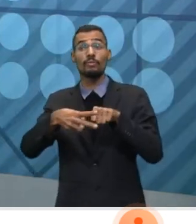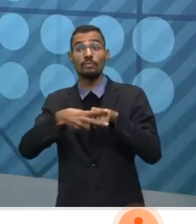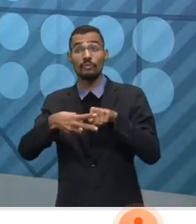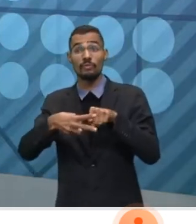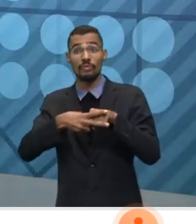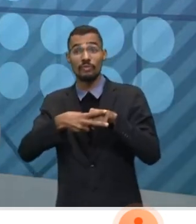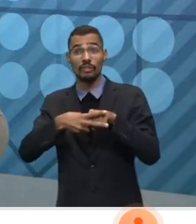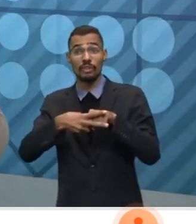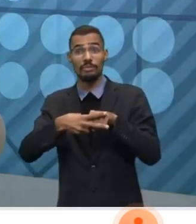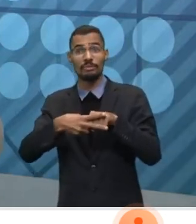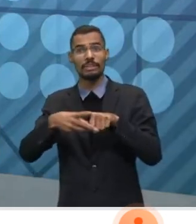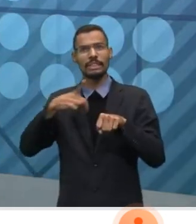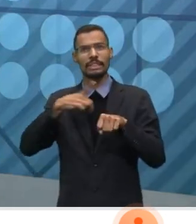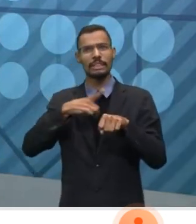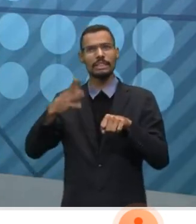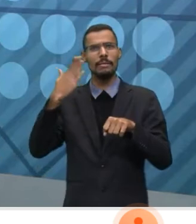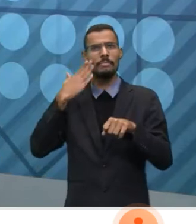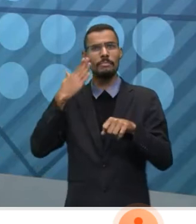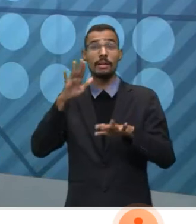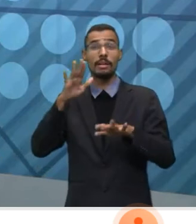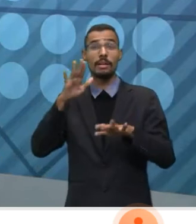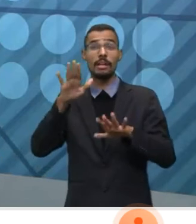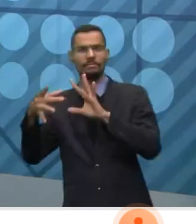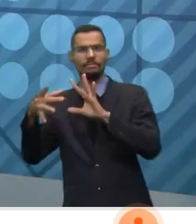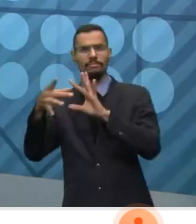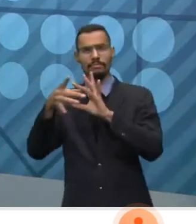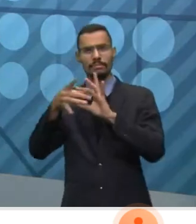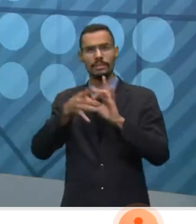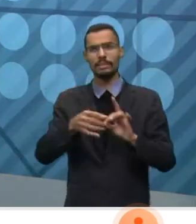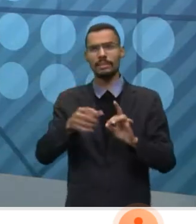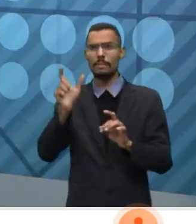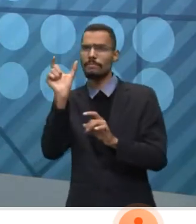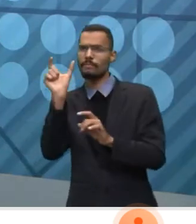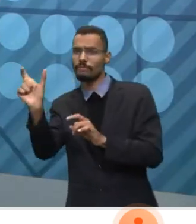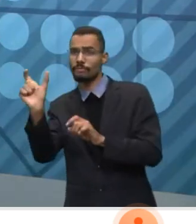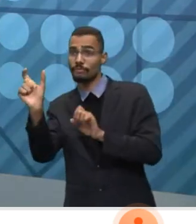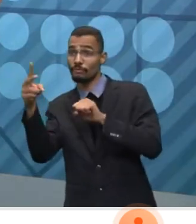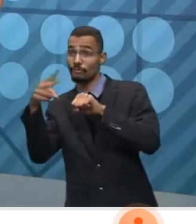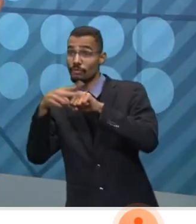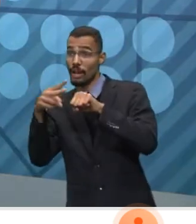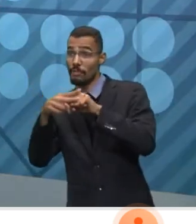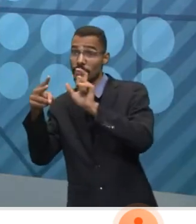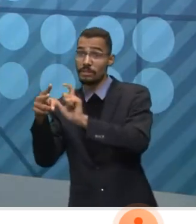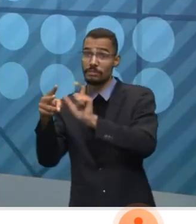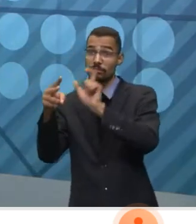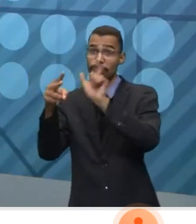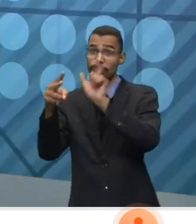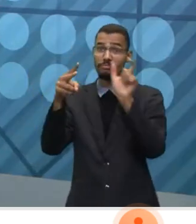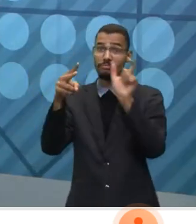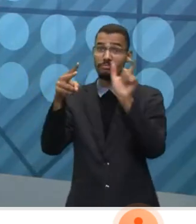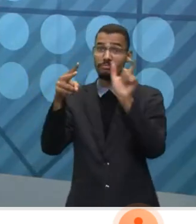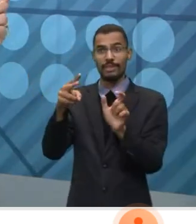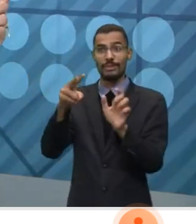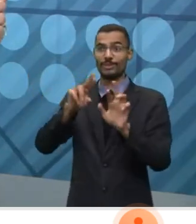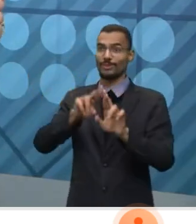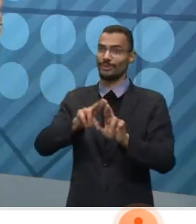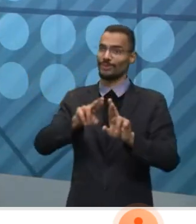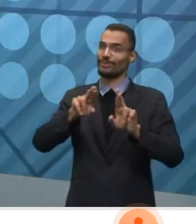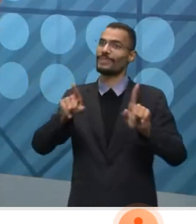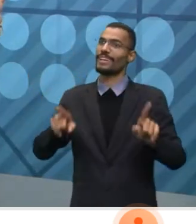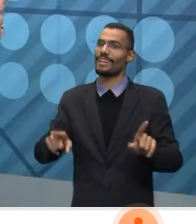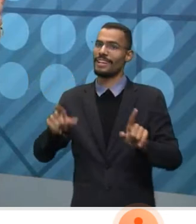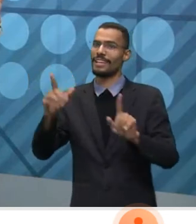vai flexionar de acordo com o aspecto, você pega o verbo, mas o acabar, ele vai ser diferente.